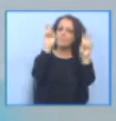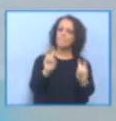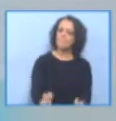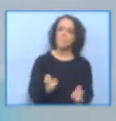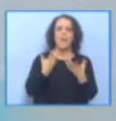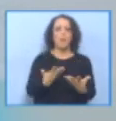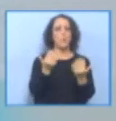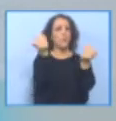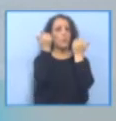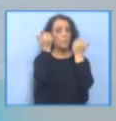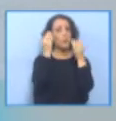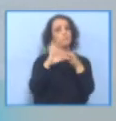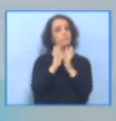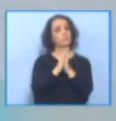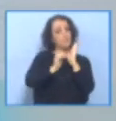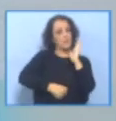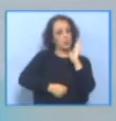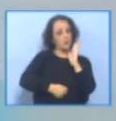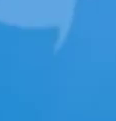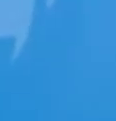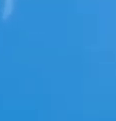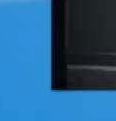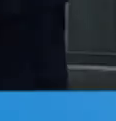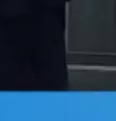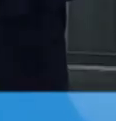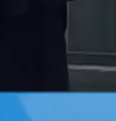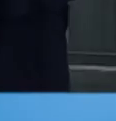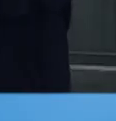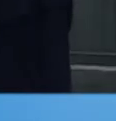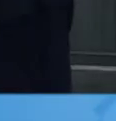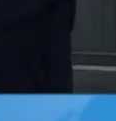da atualidade informativa na Igreja Católica.